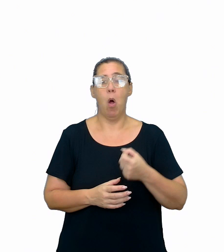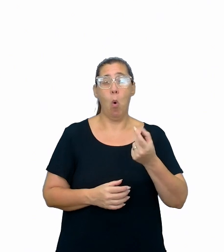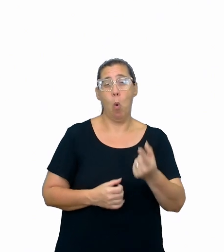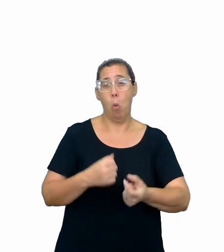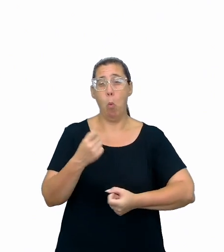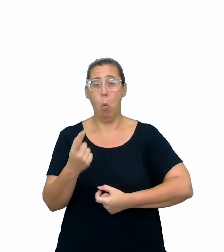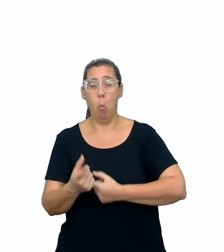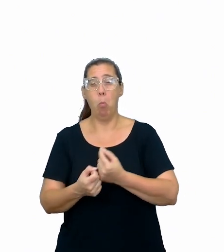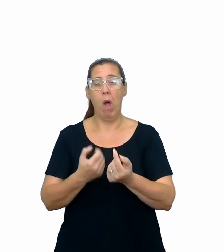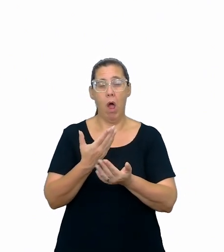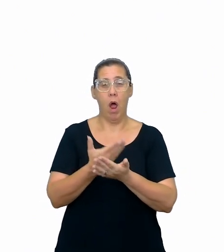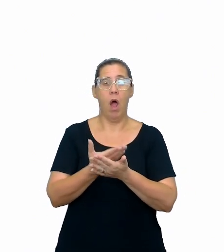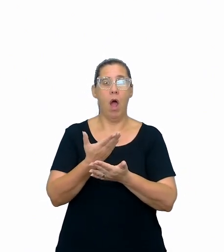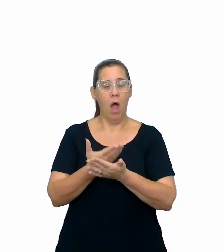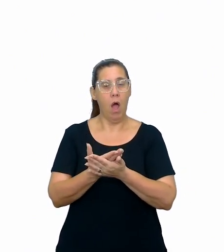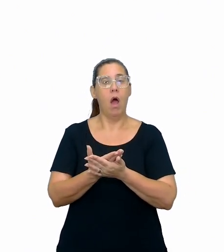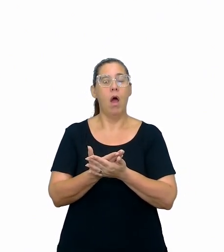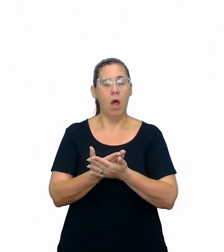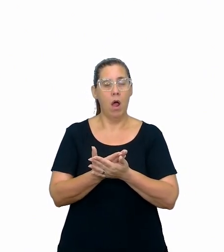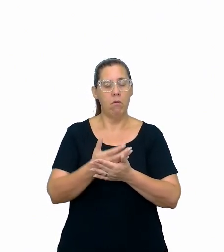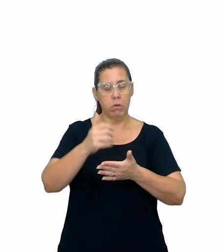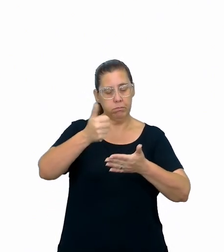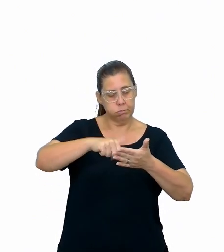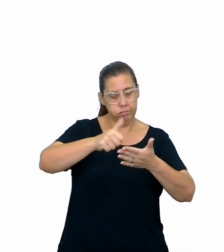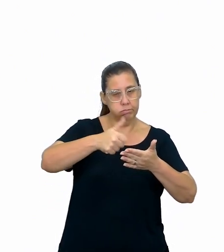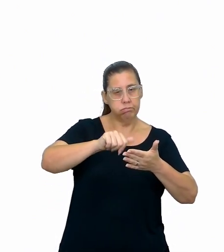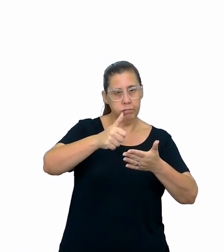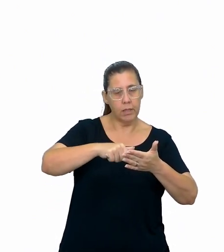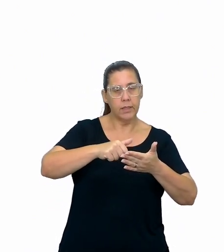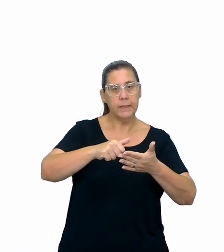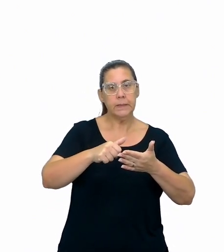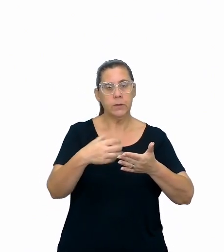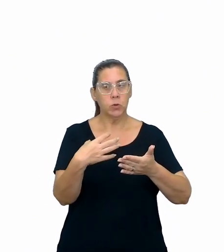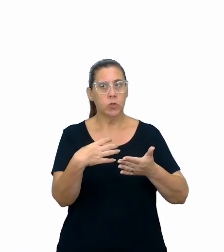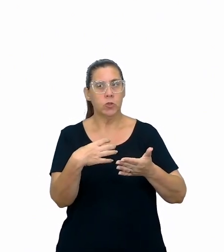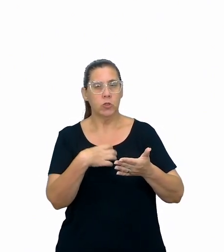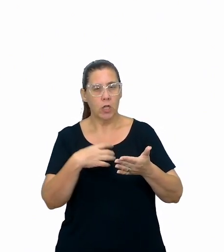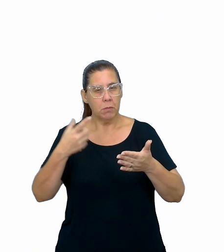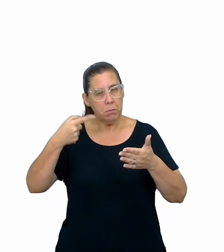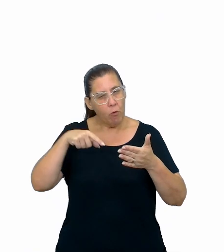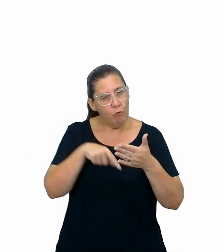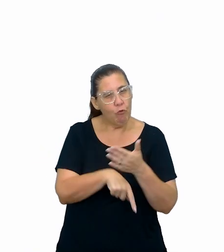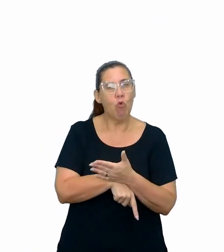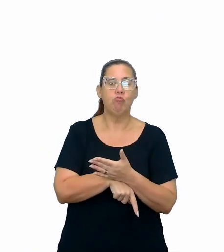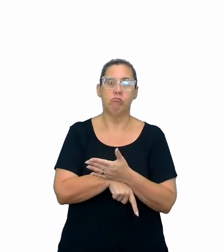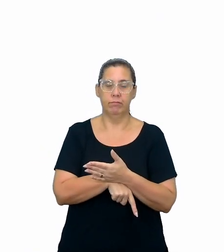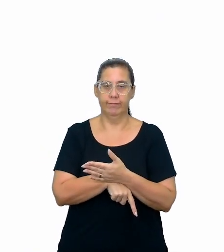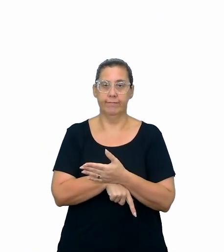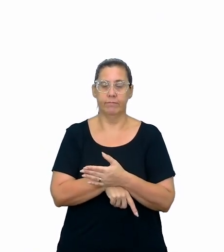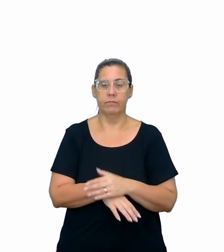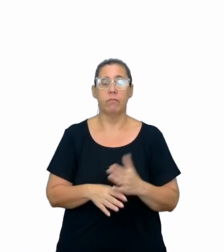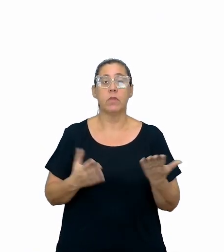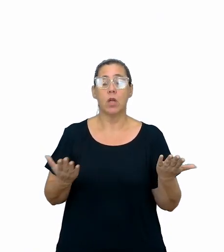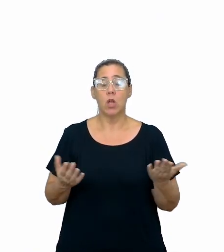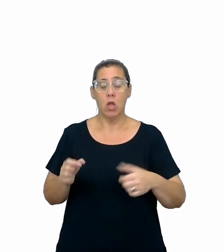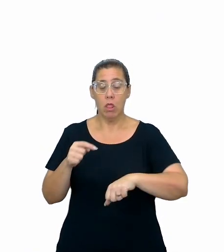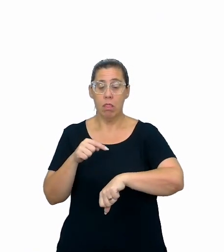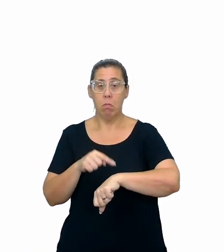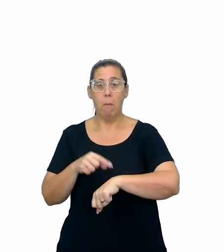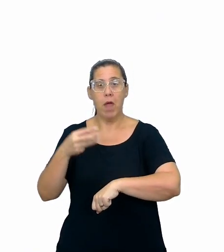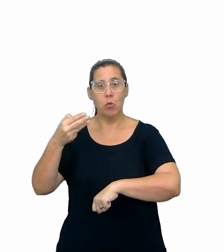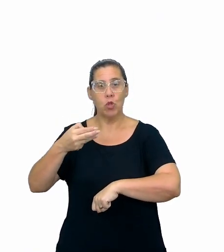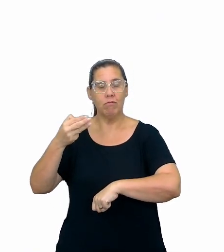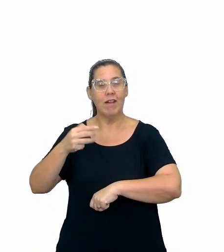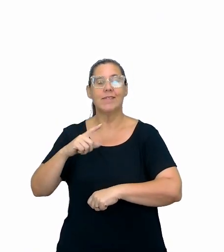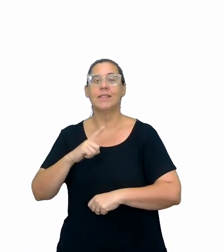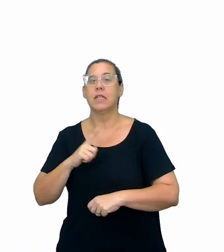algumas aulas serão aí analisadas de maneira mais aprofundada, ok? E, finalmente, no terceiro